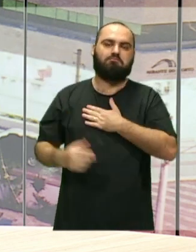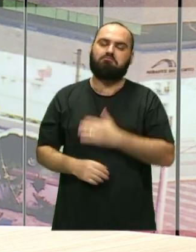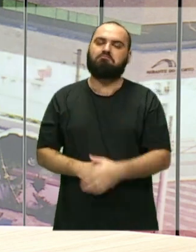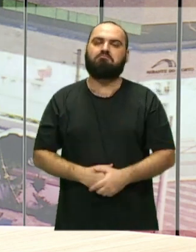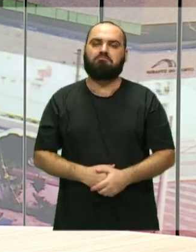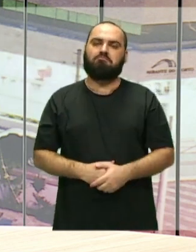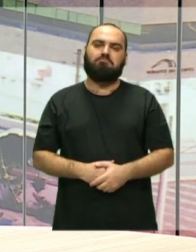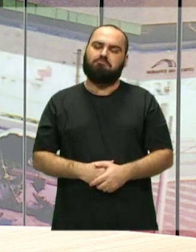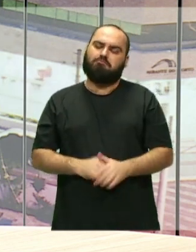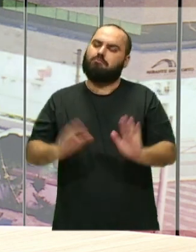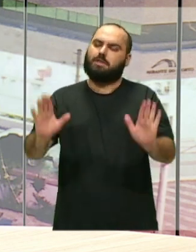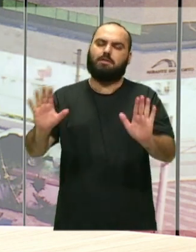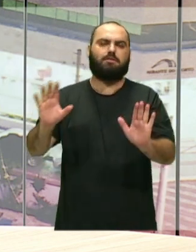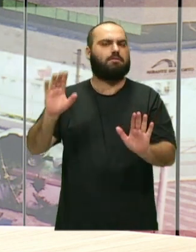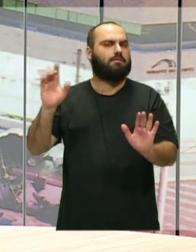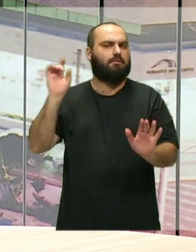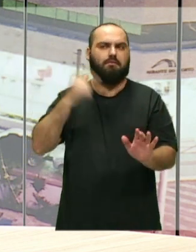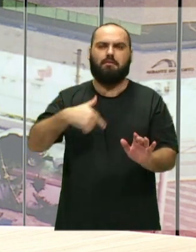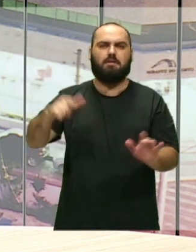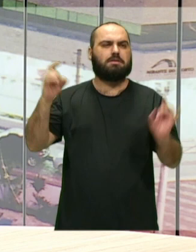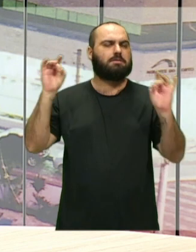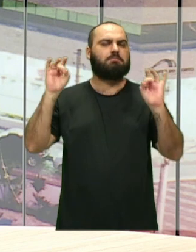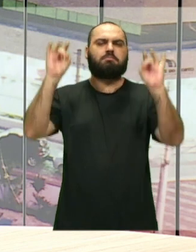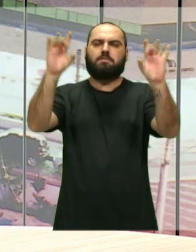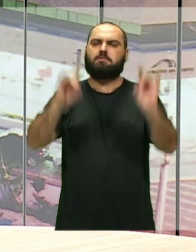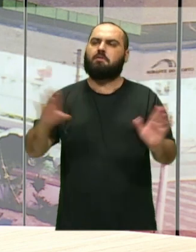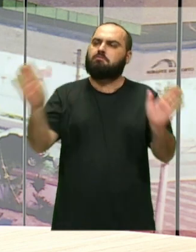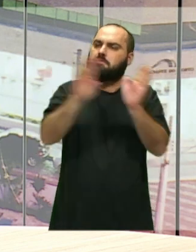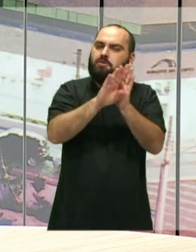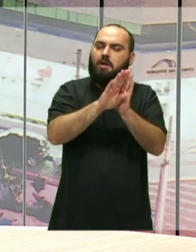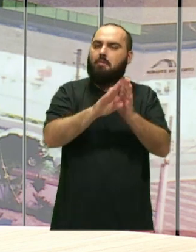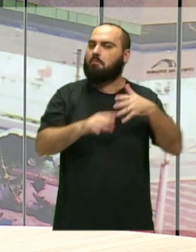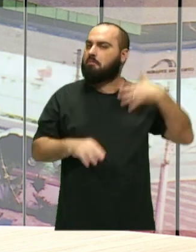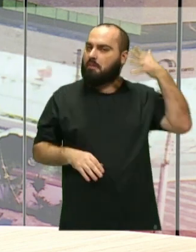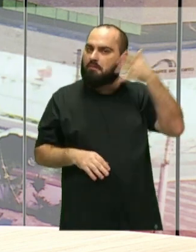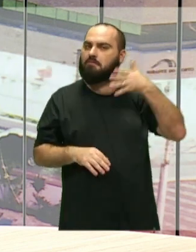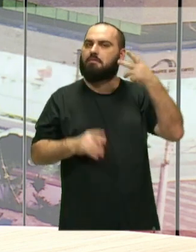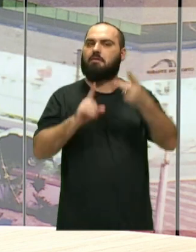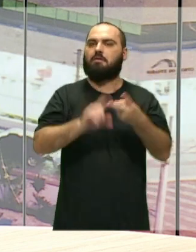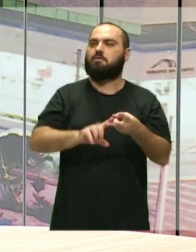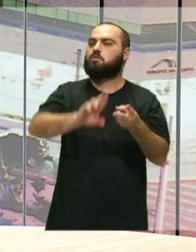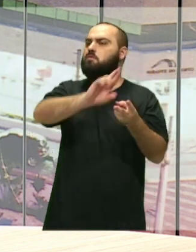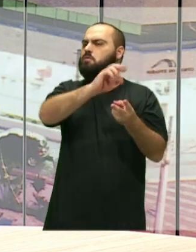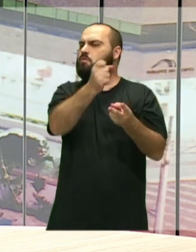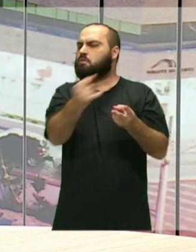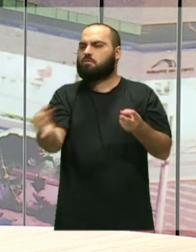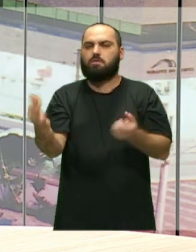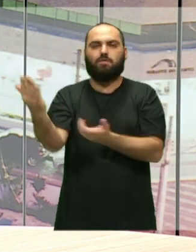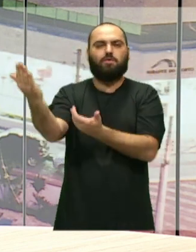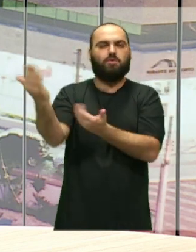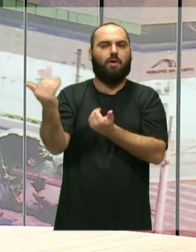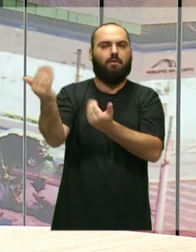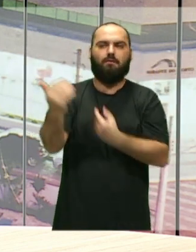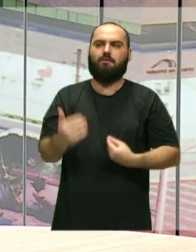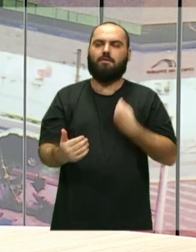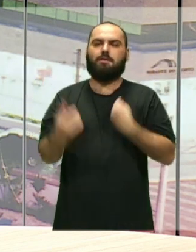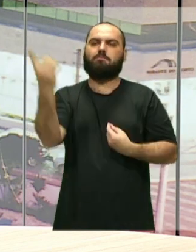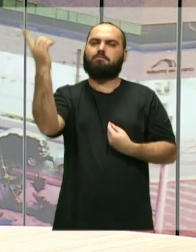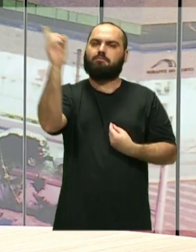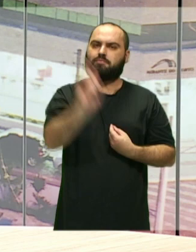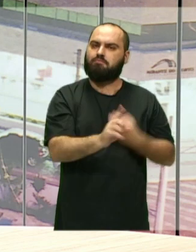basicamente isso então um grande sucesso ao meu viver a gente receber esses palestrantes a quantidade de pré-adolescentes né e